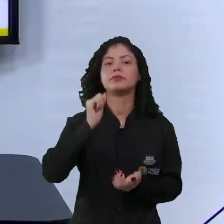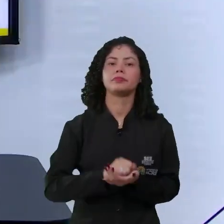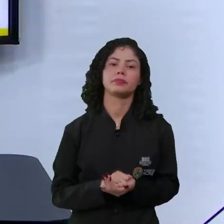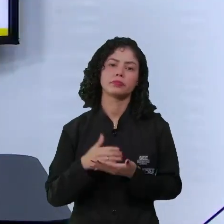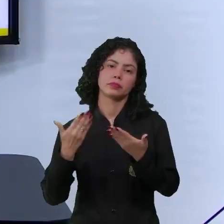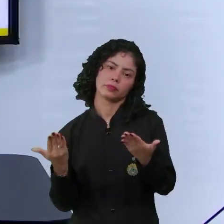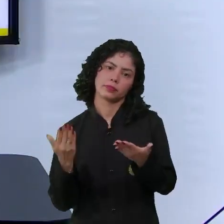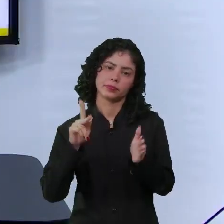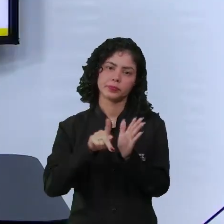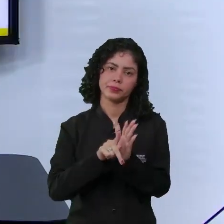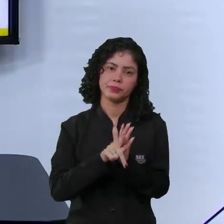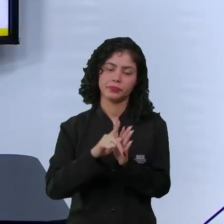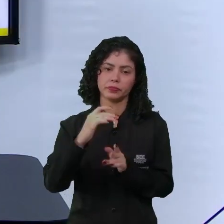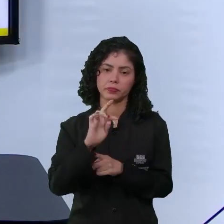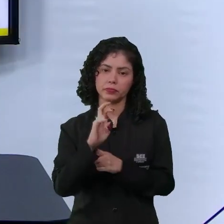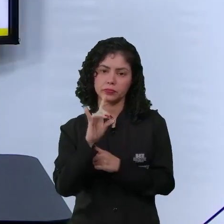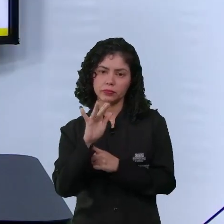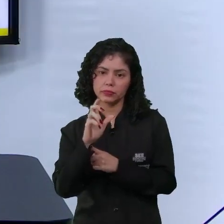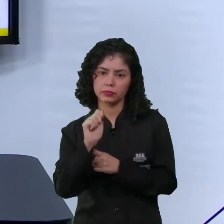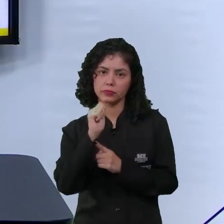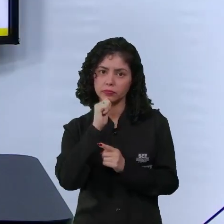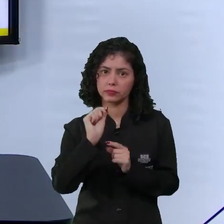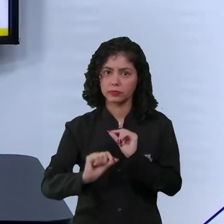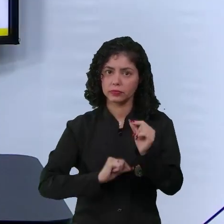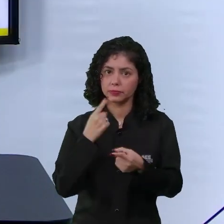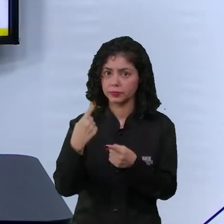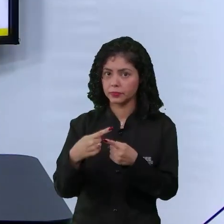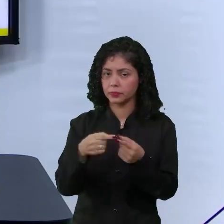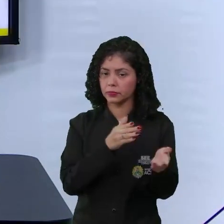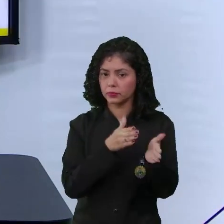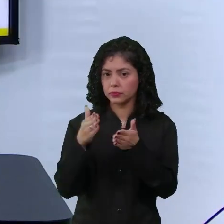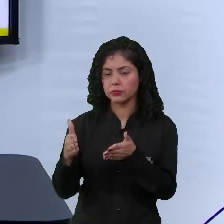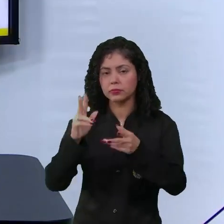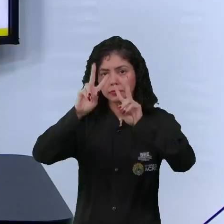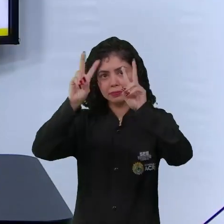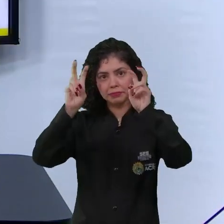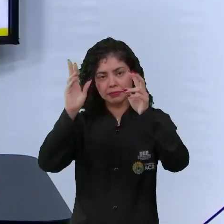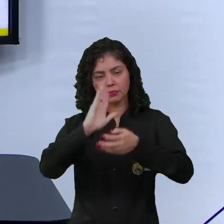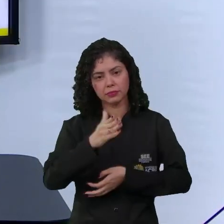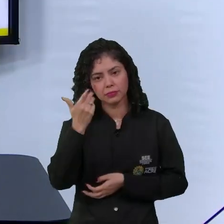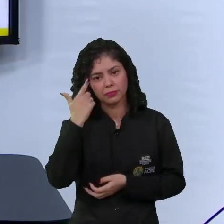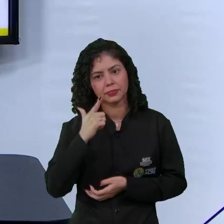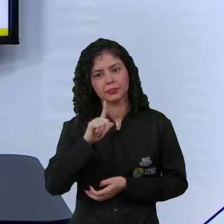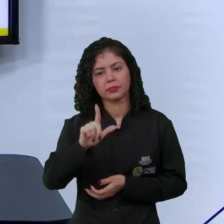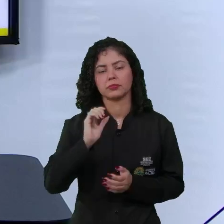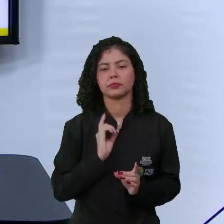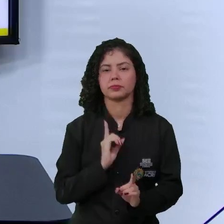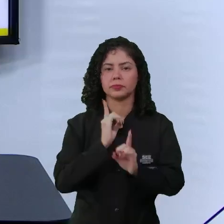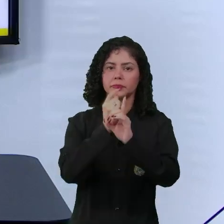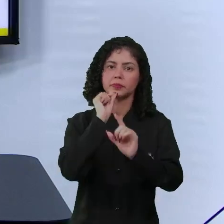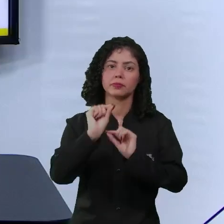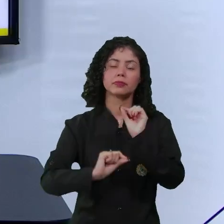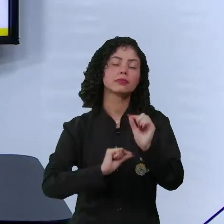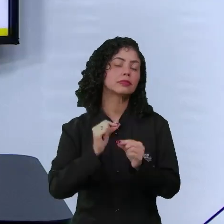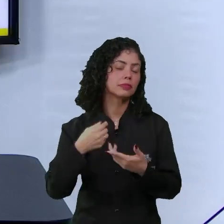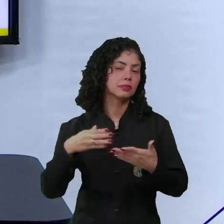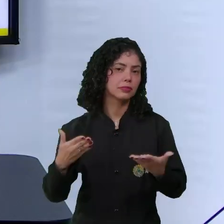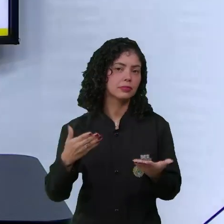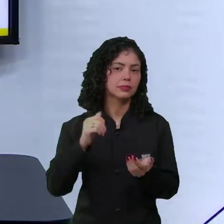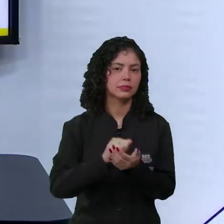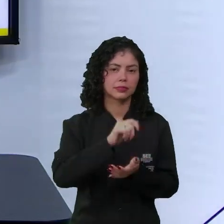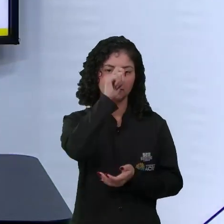dar ênfase ao pertencimento, porque a partir do tipo de dança eu já consigo até identificar quem é aquele